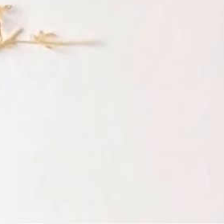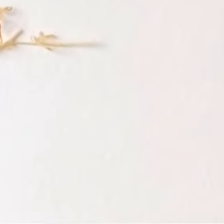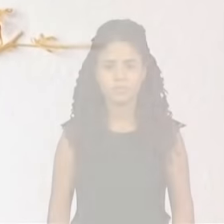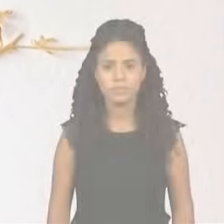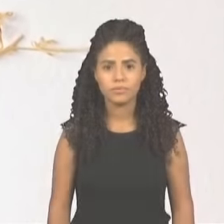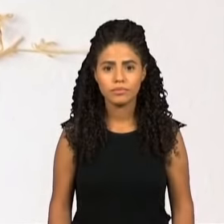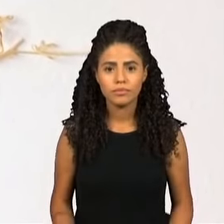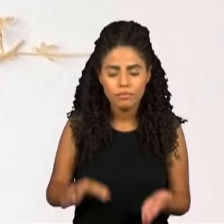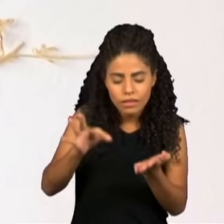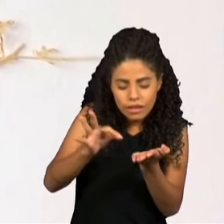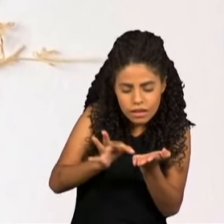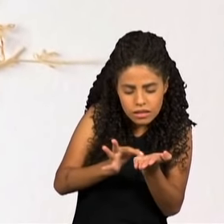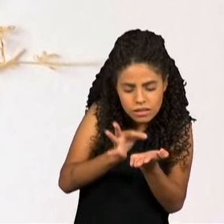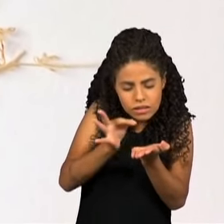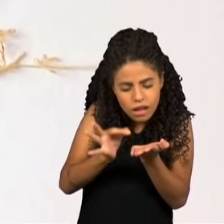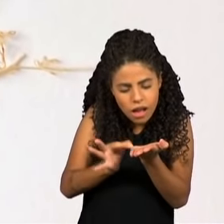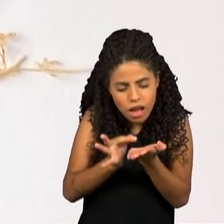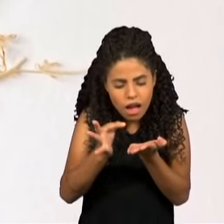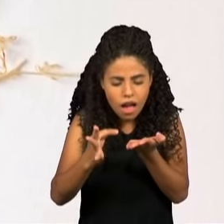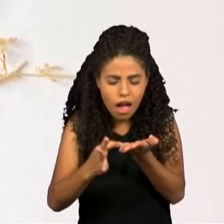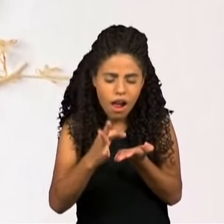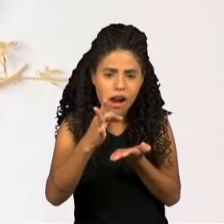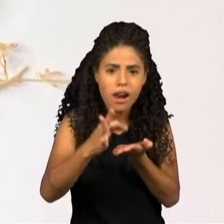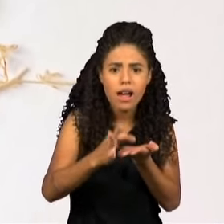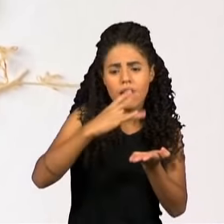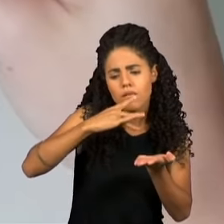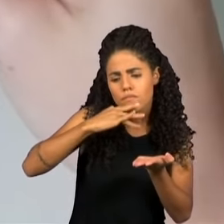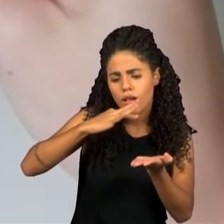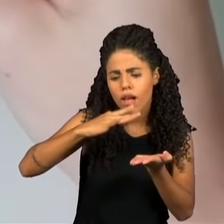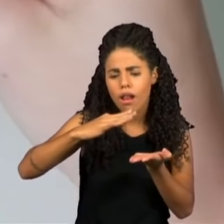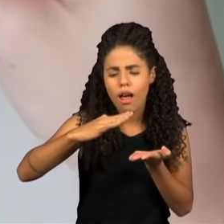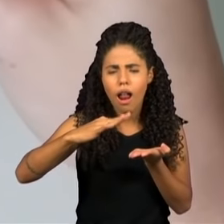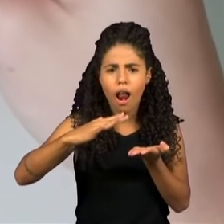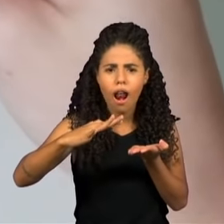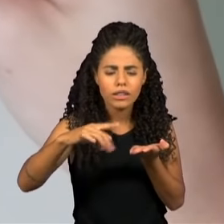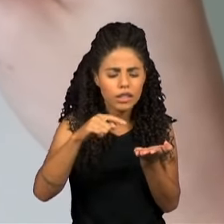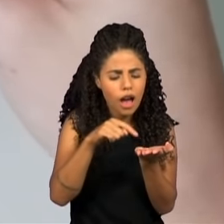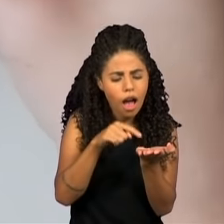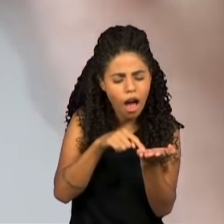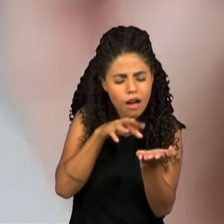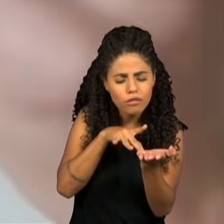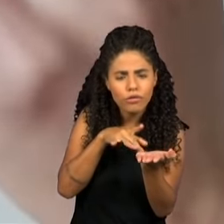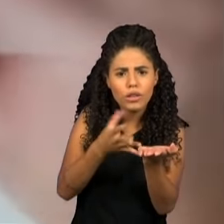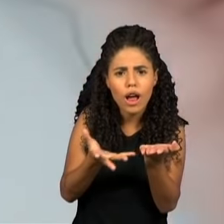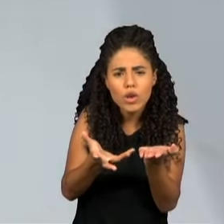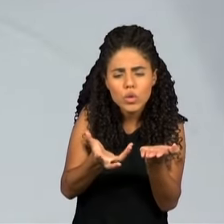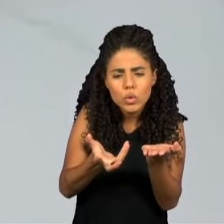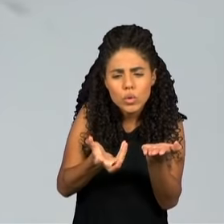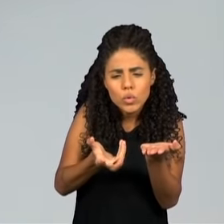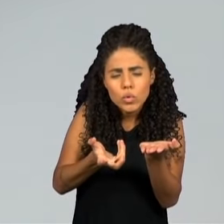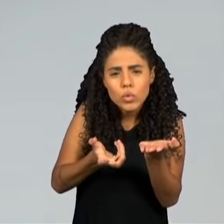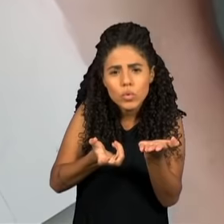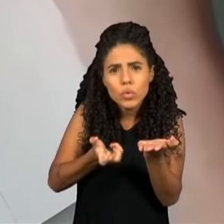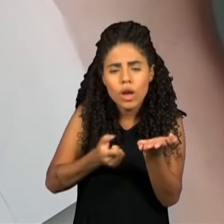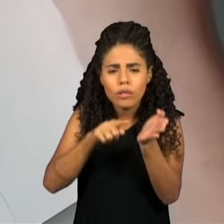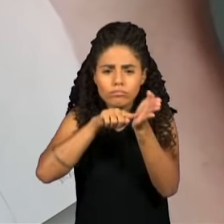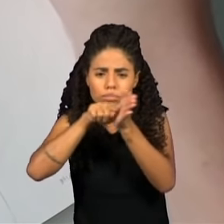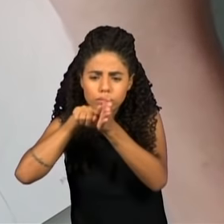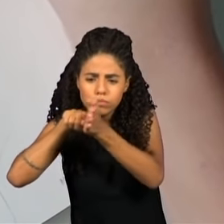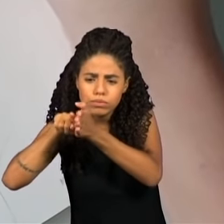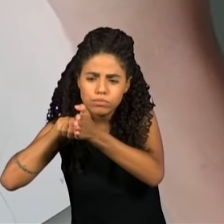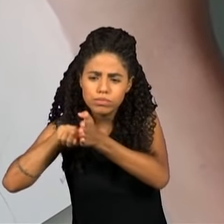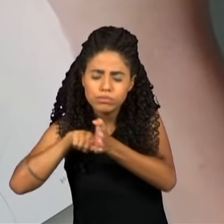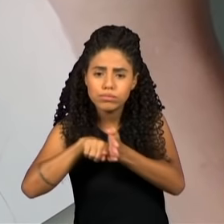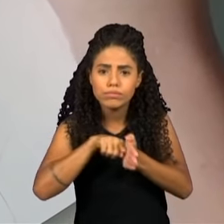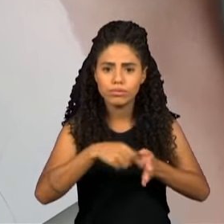Linhas coloridas sobre folhas secas, sensibilidade, habilidade manual, pesquisa sobre